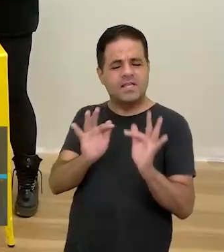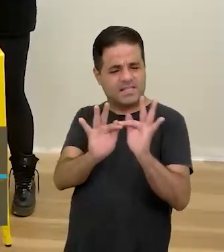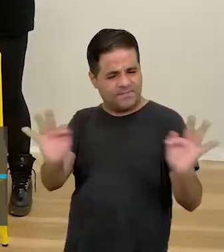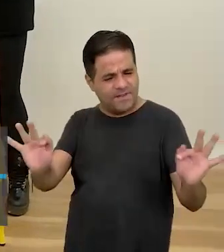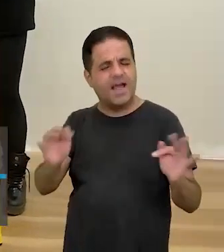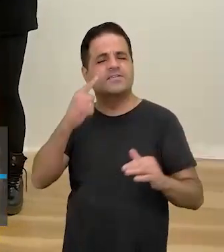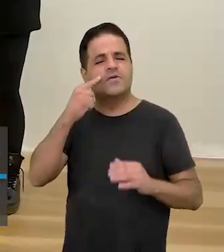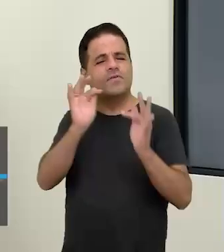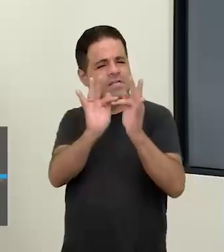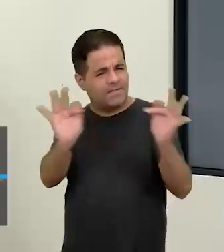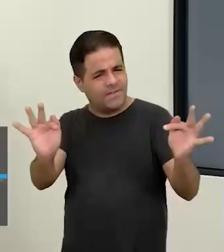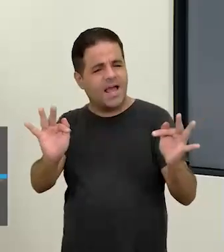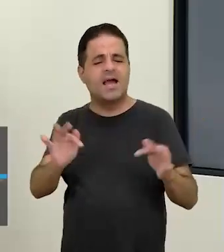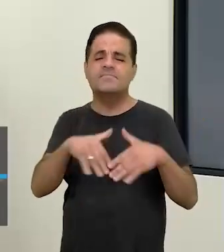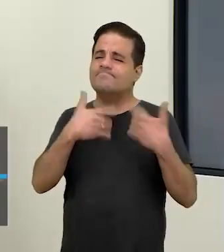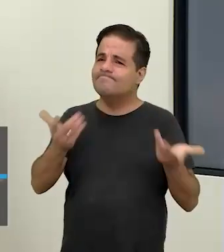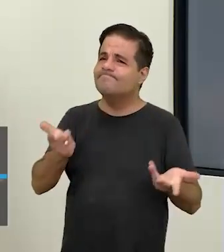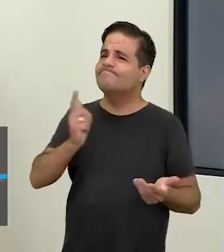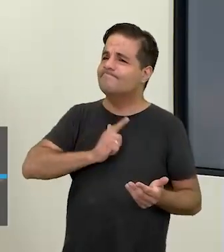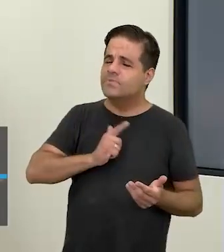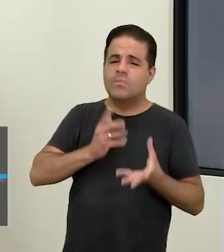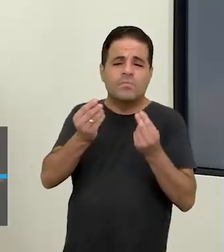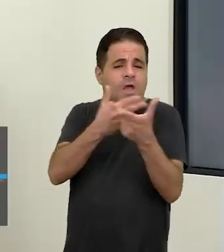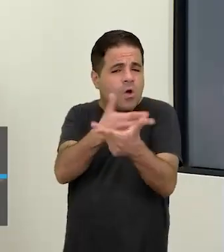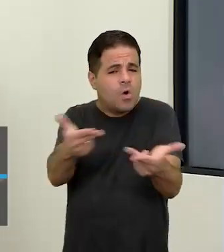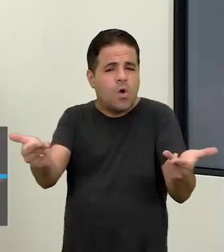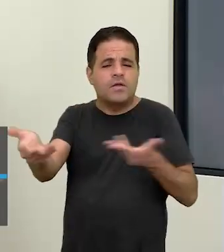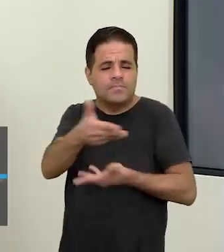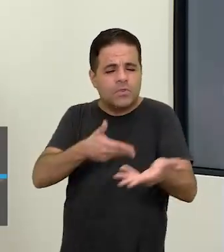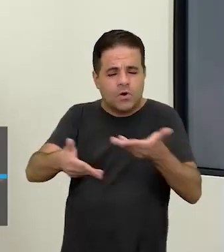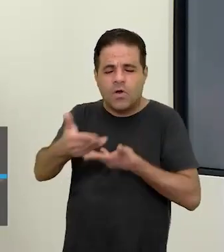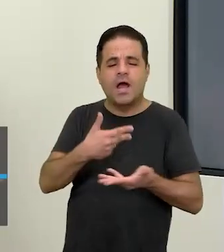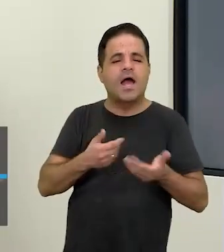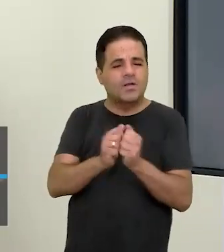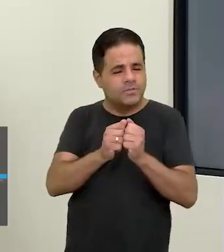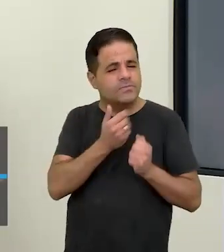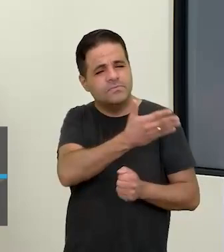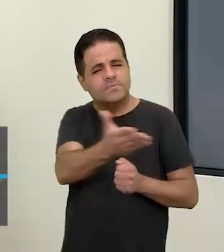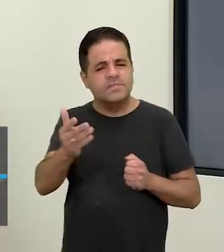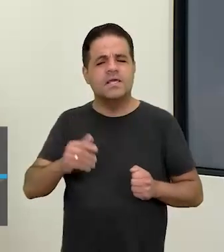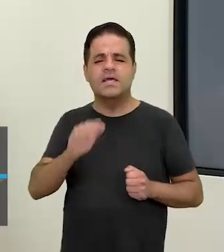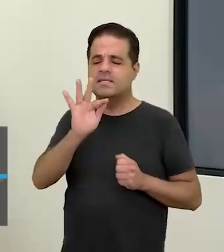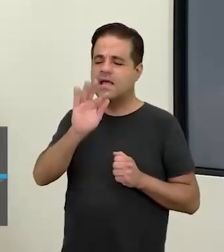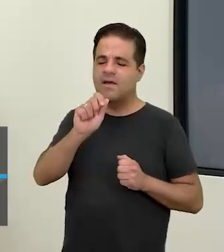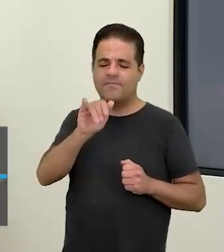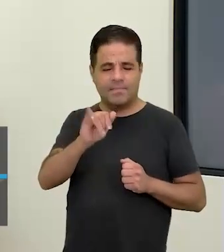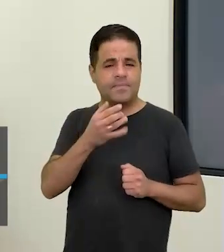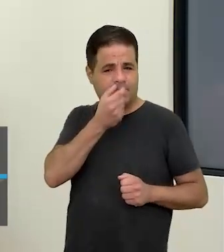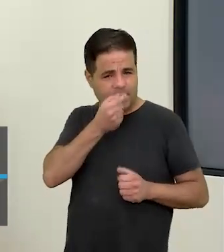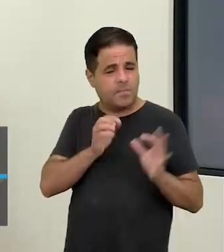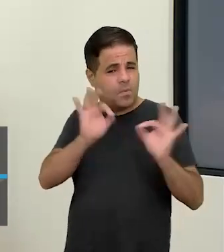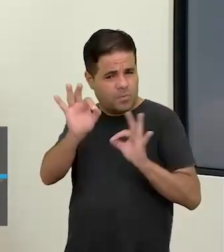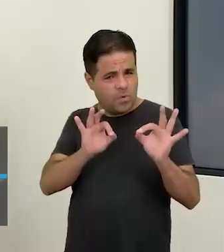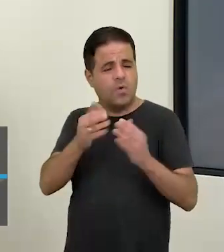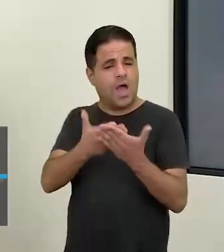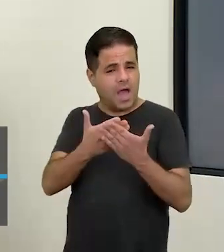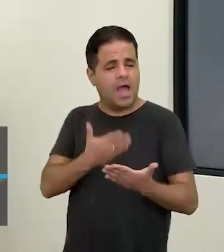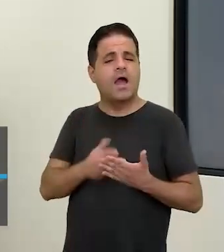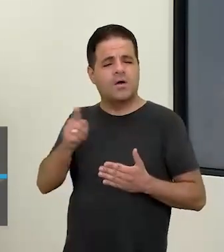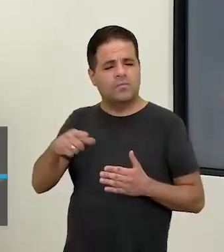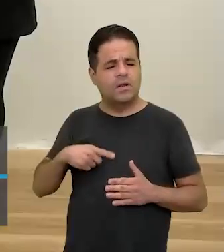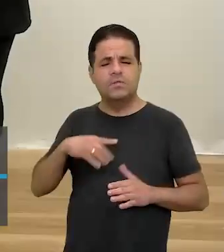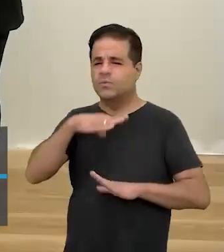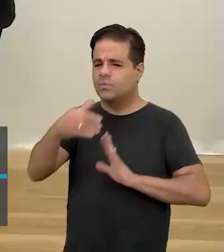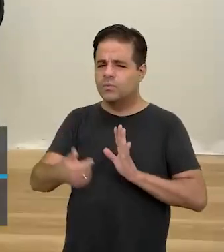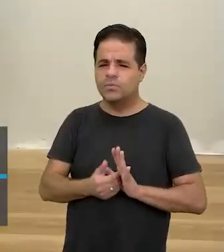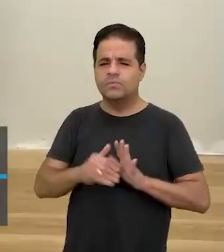frase, na verdade, e eu tenho muita coisa para trocar aí com vocês, né? Quer dizer, a Fabi que bolou a aula, a Fabi que tem todo